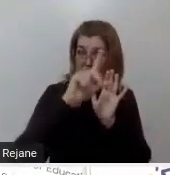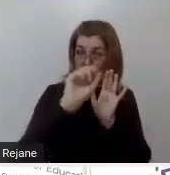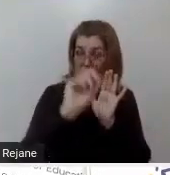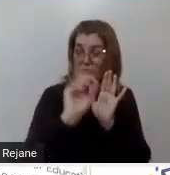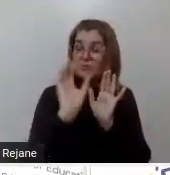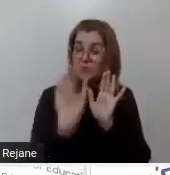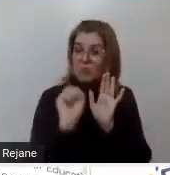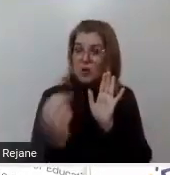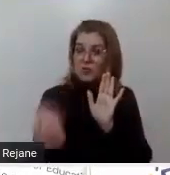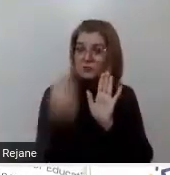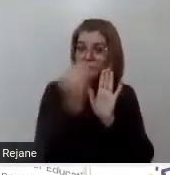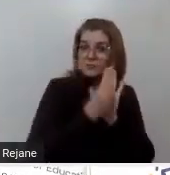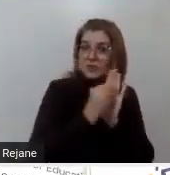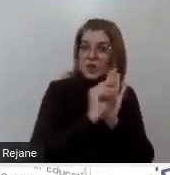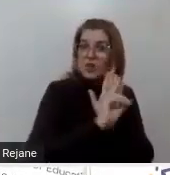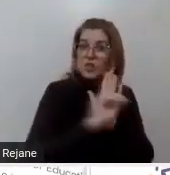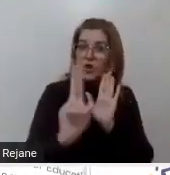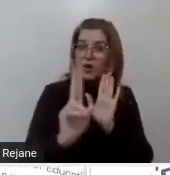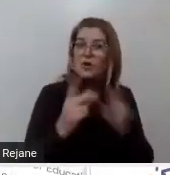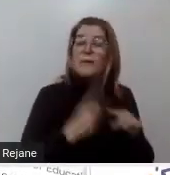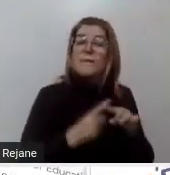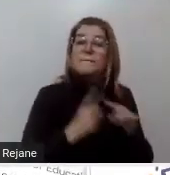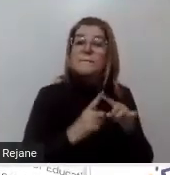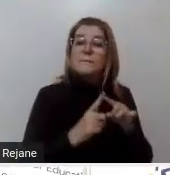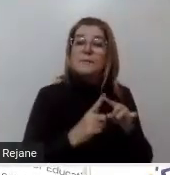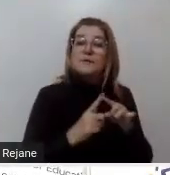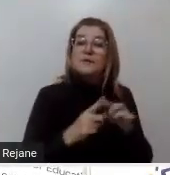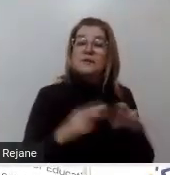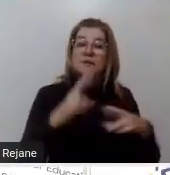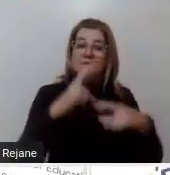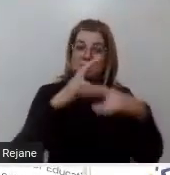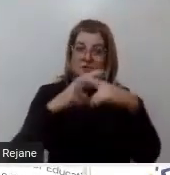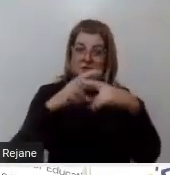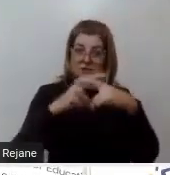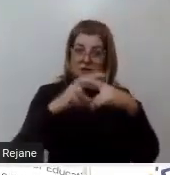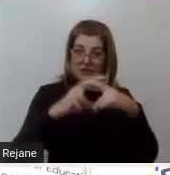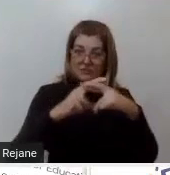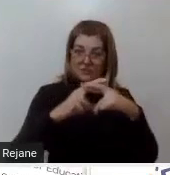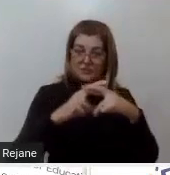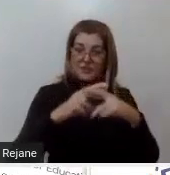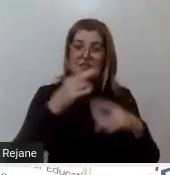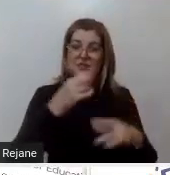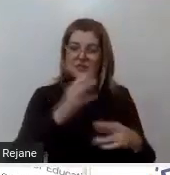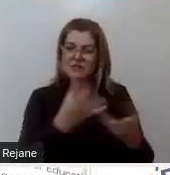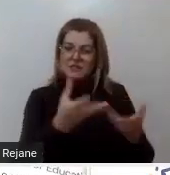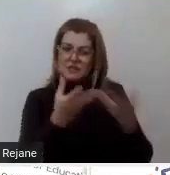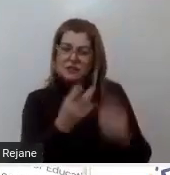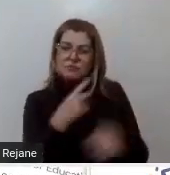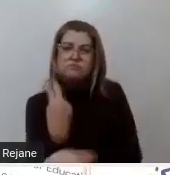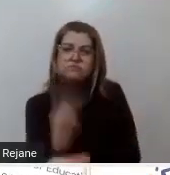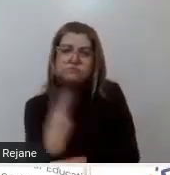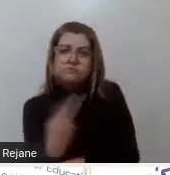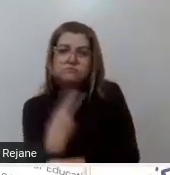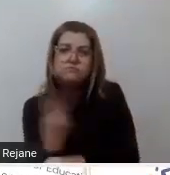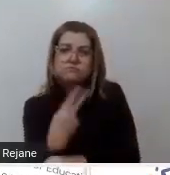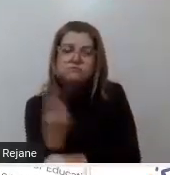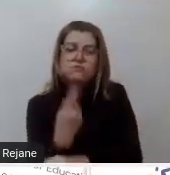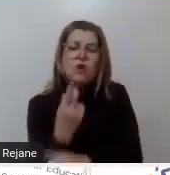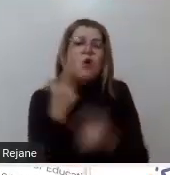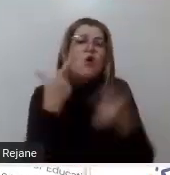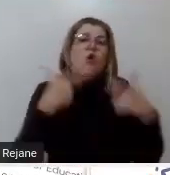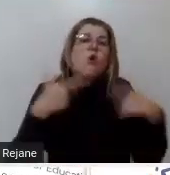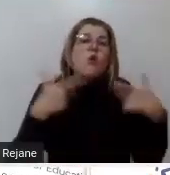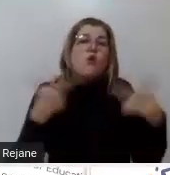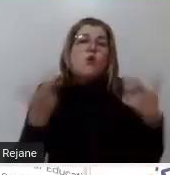é bom? Esses documentos vão para o Google Drive de vocês. Que aí, às vezes, vocês querem localizar aquele documento que